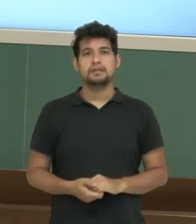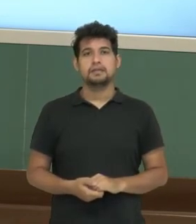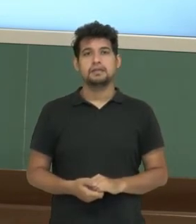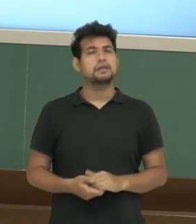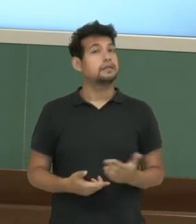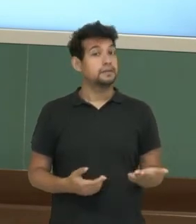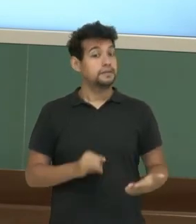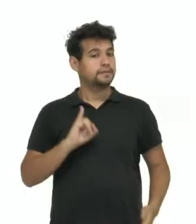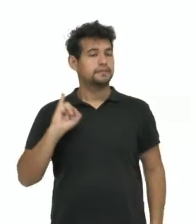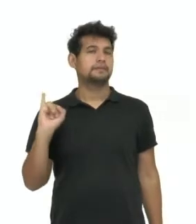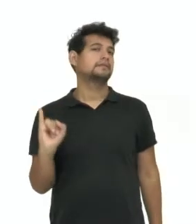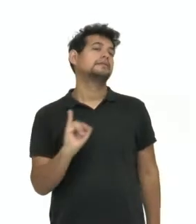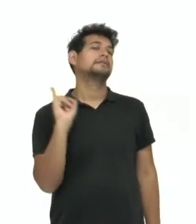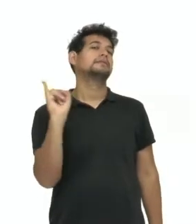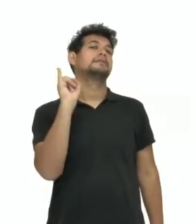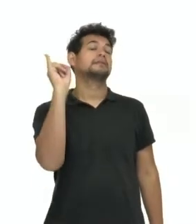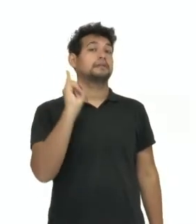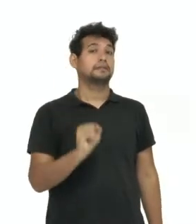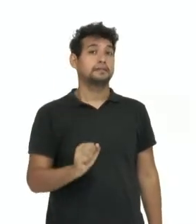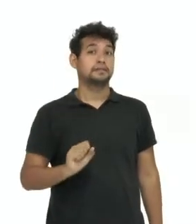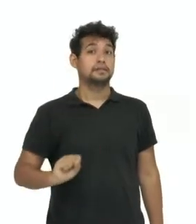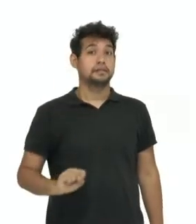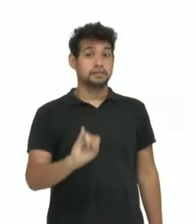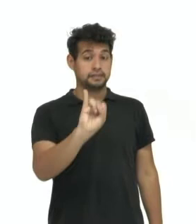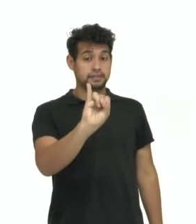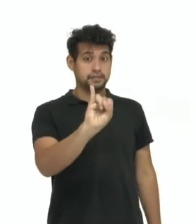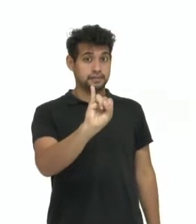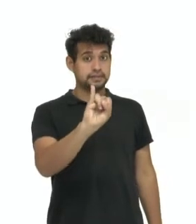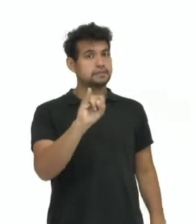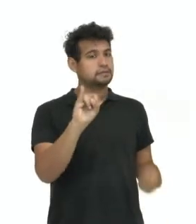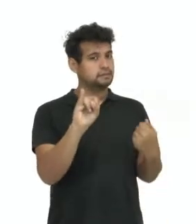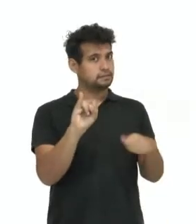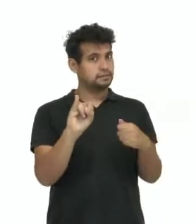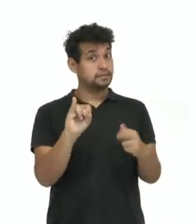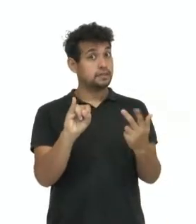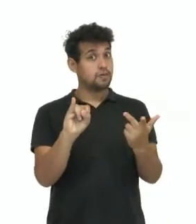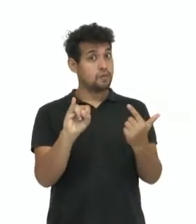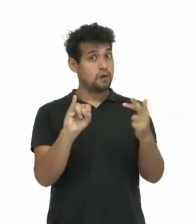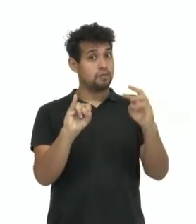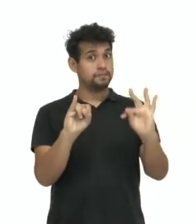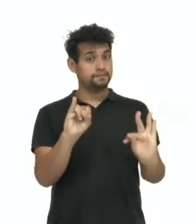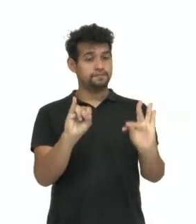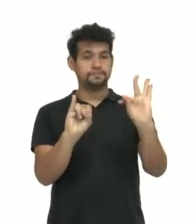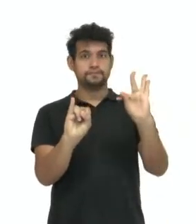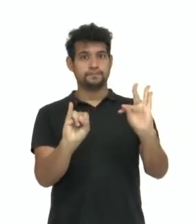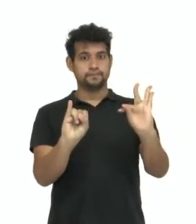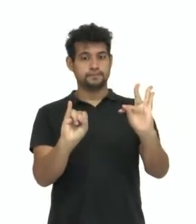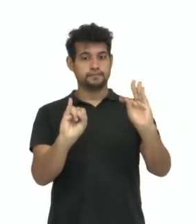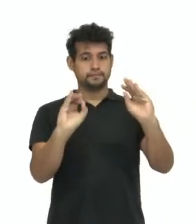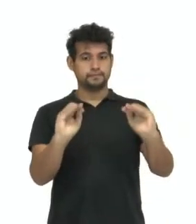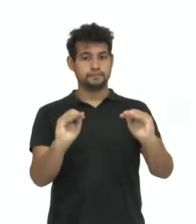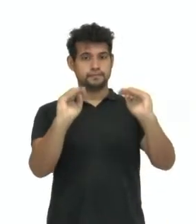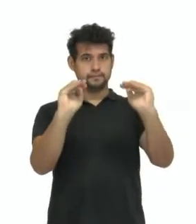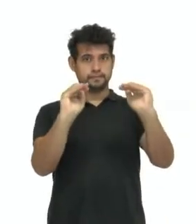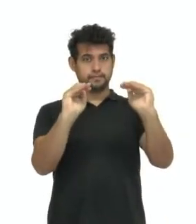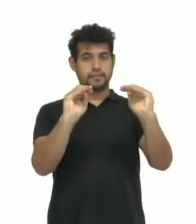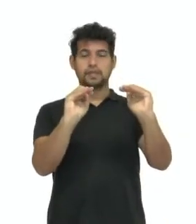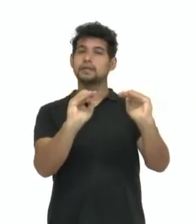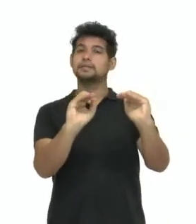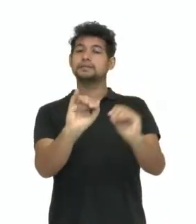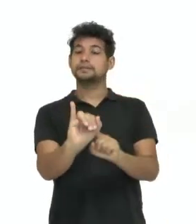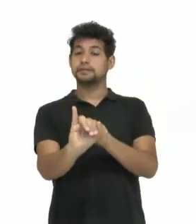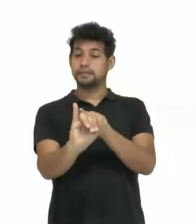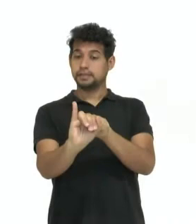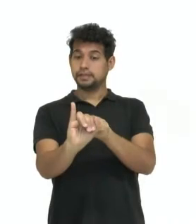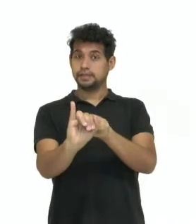Importante, olha lá. A taxa I tem que ser expressa na mesma medida do tempo, certo? Ou seja, taxa de juros